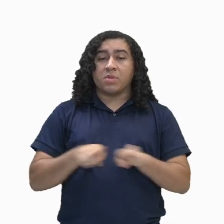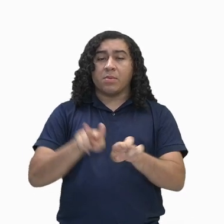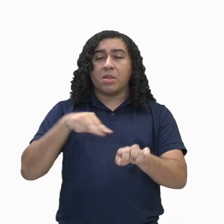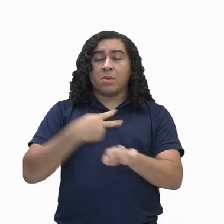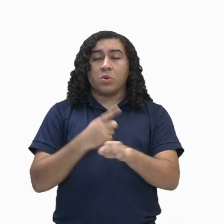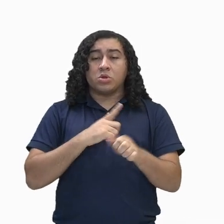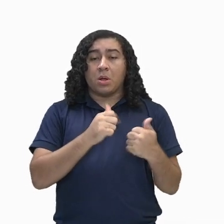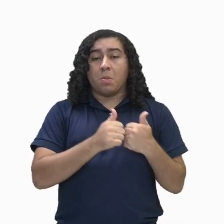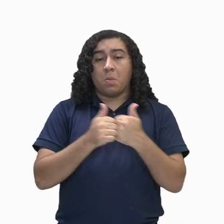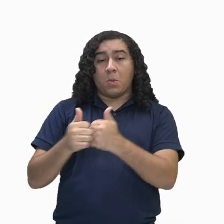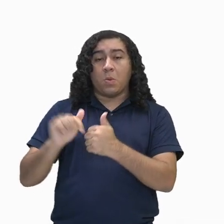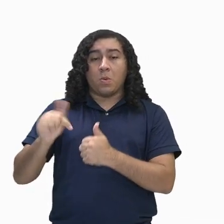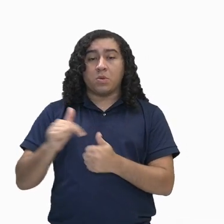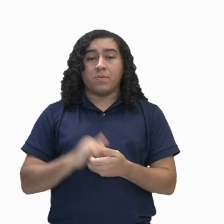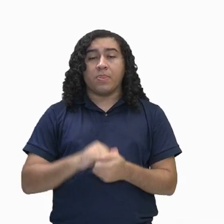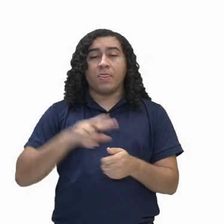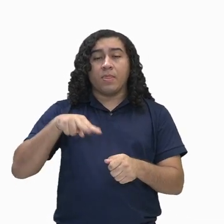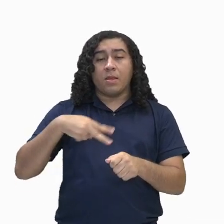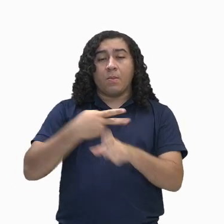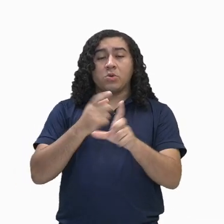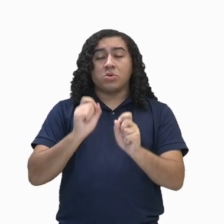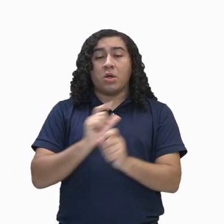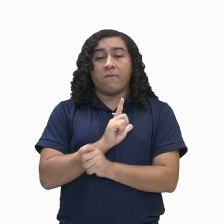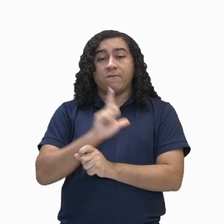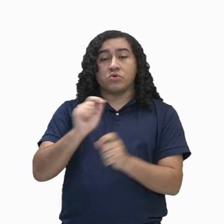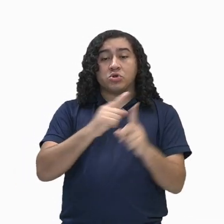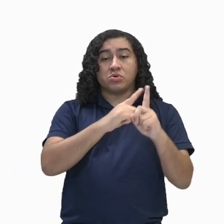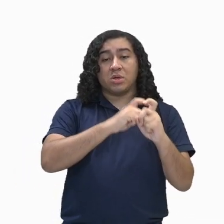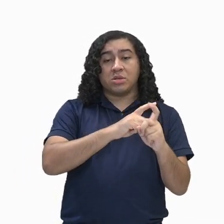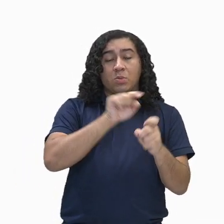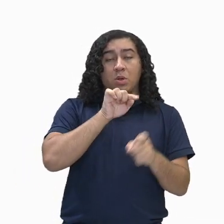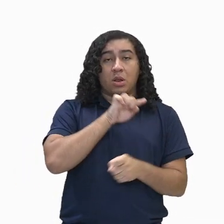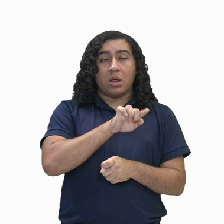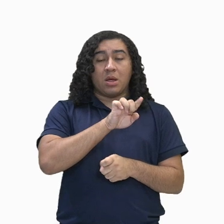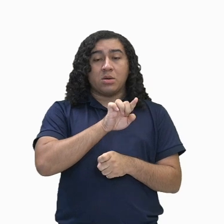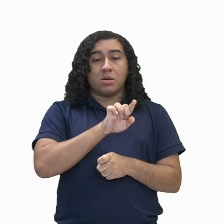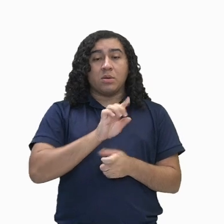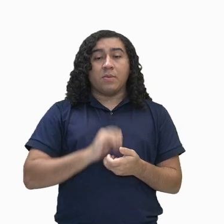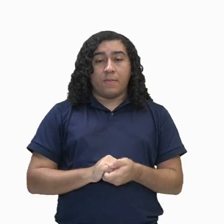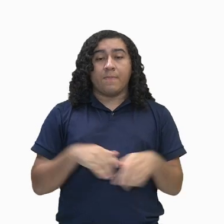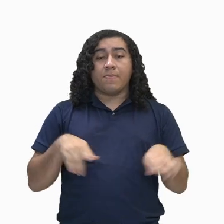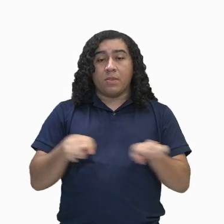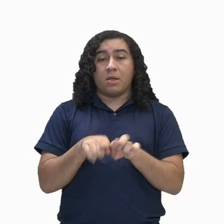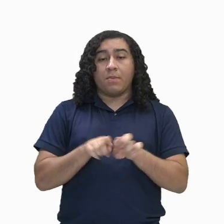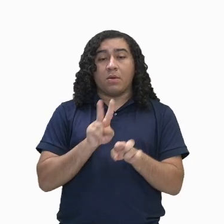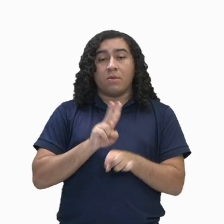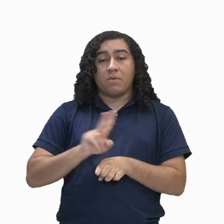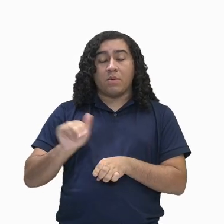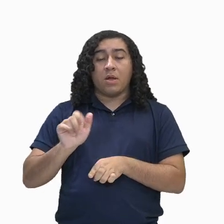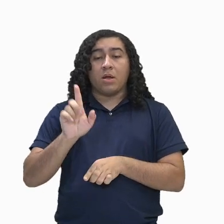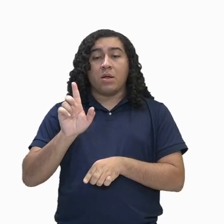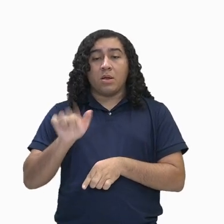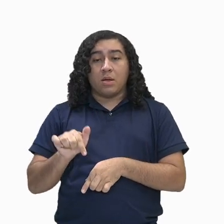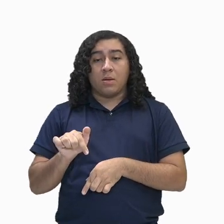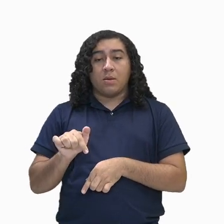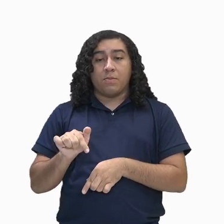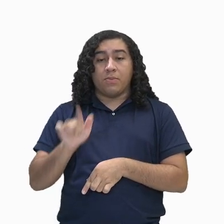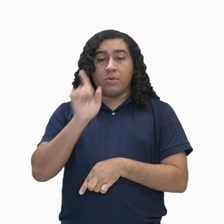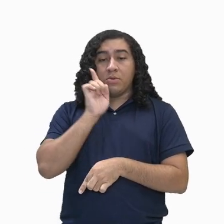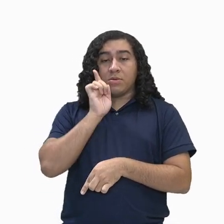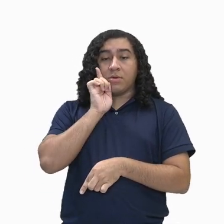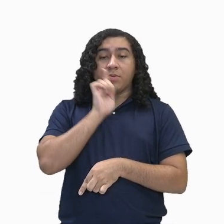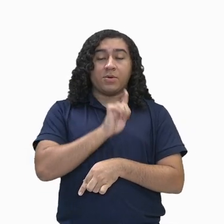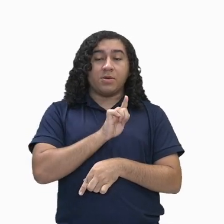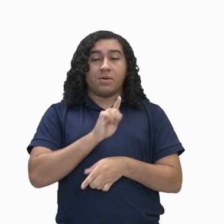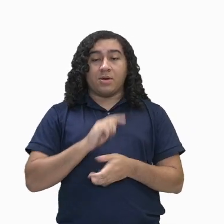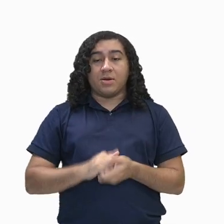fugir do nazismo, ele foi para os Estados Unidos, para as universidades de Iowa e Columbia. Mas olha